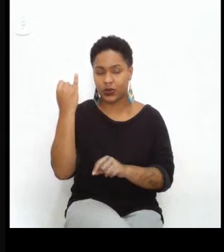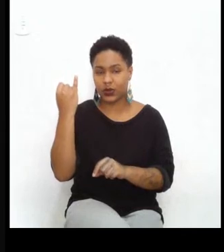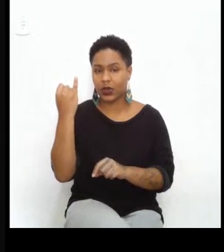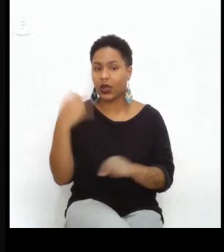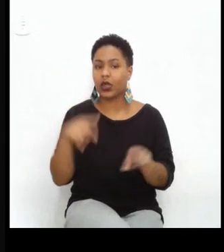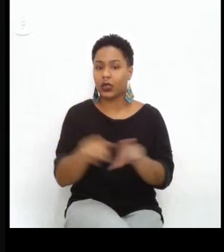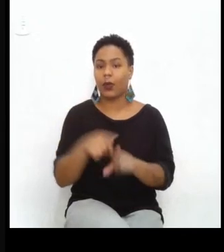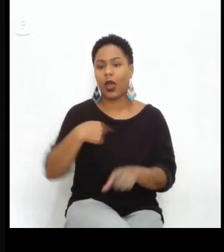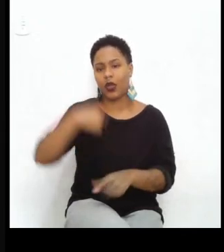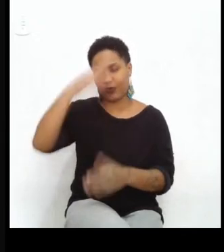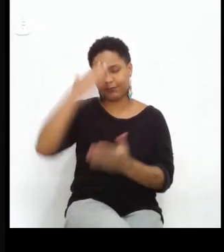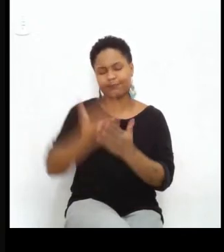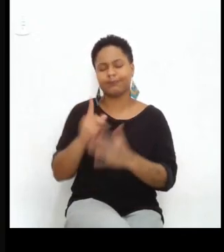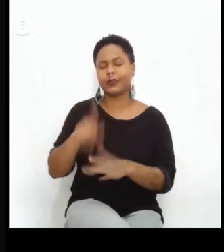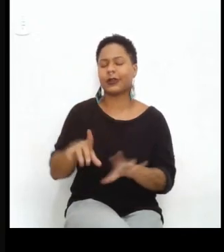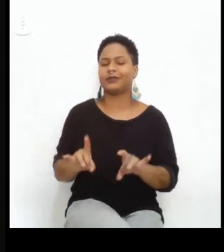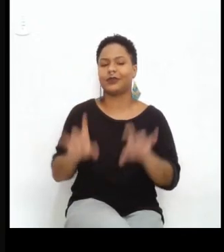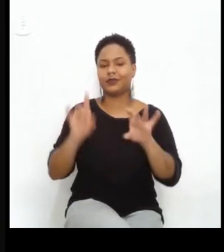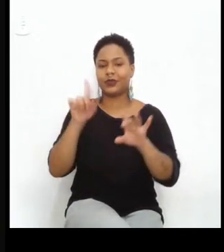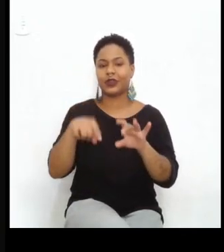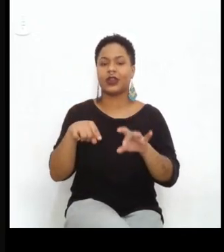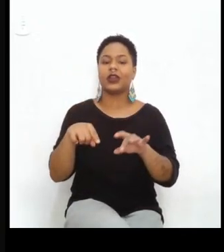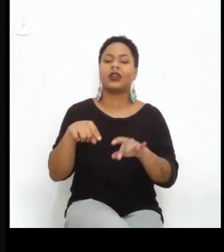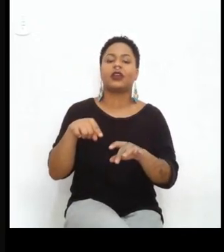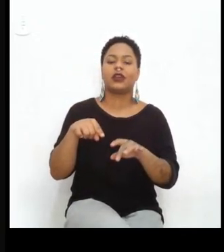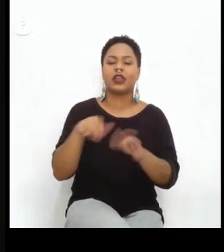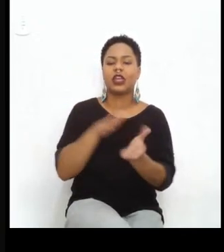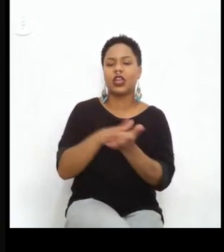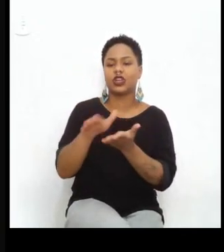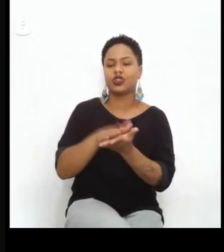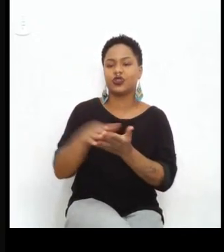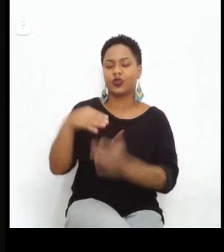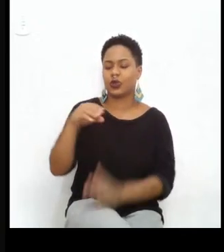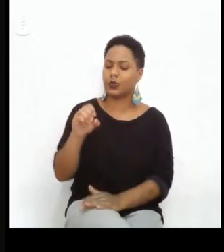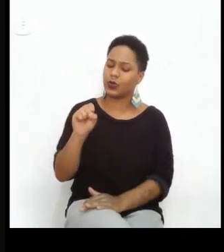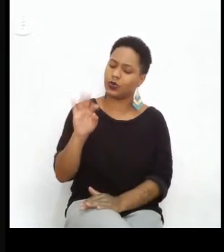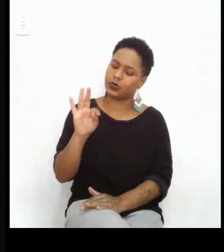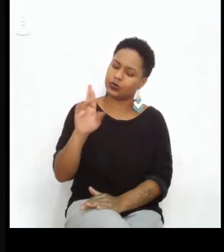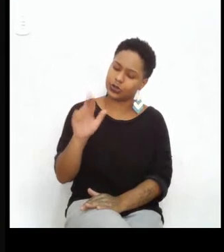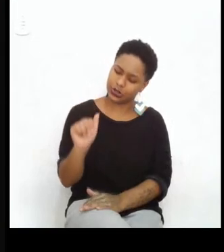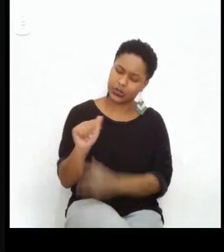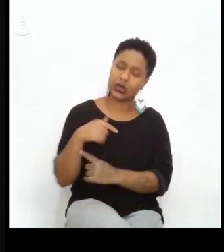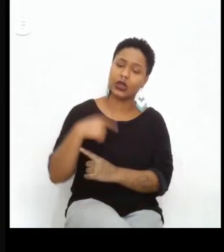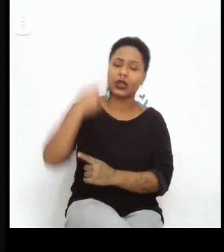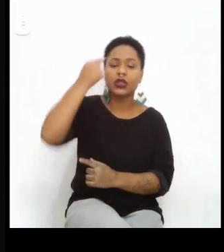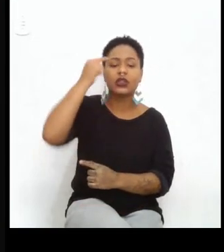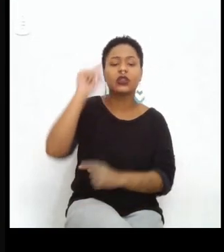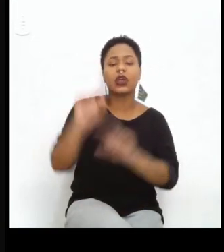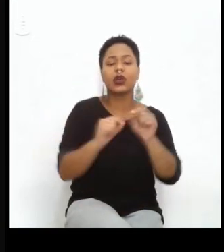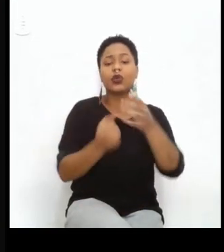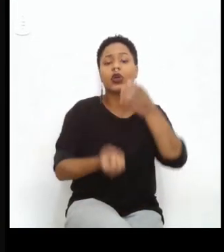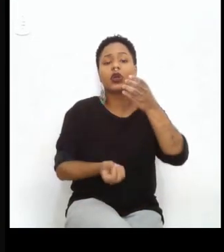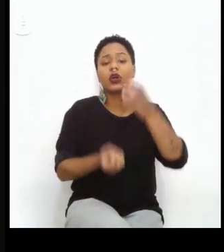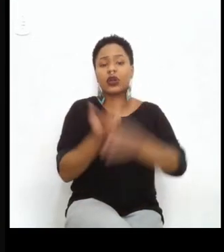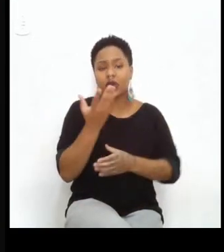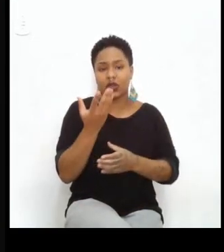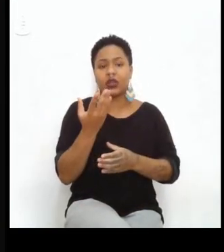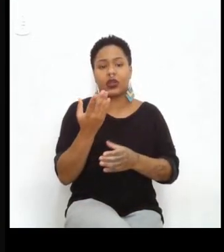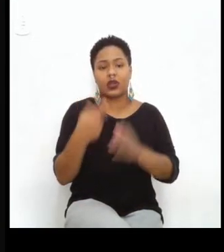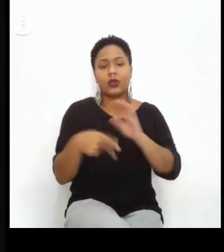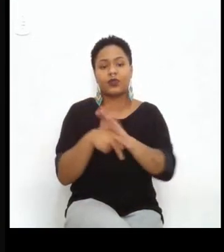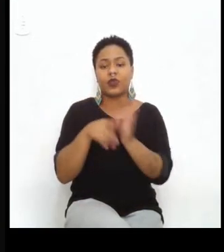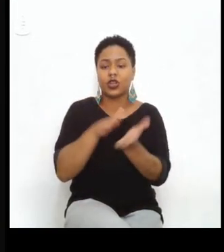preciosa que foi Editora monstro e era uma ideia de criar esse essa Editora que